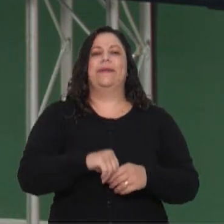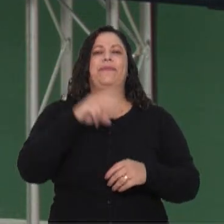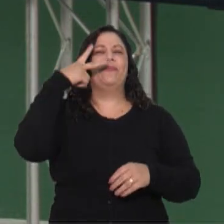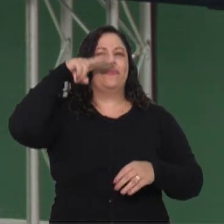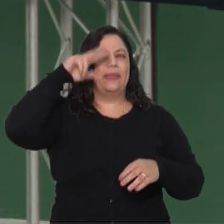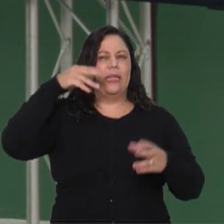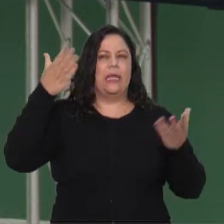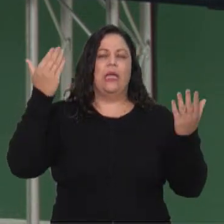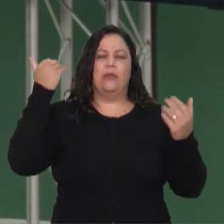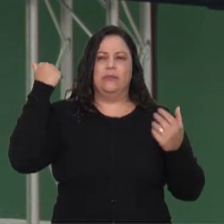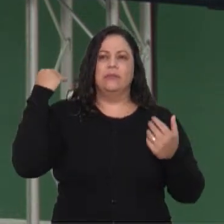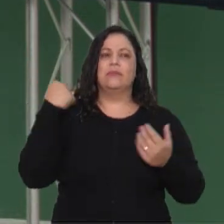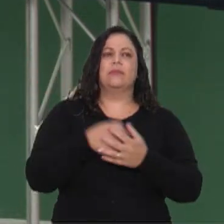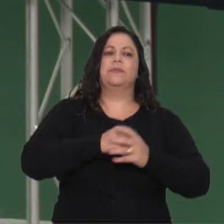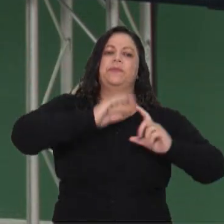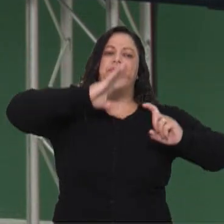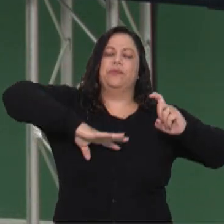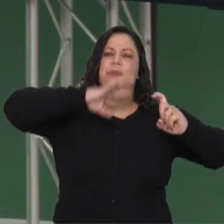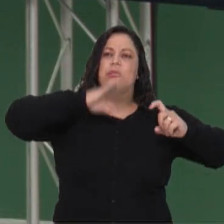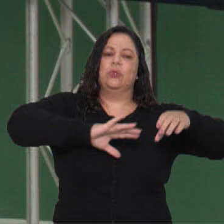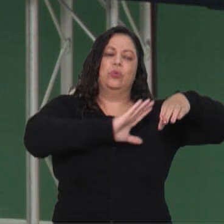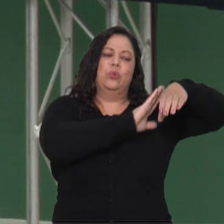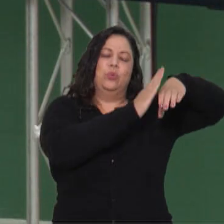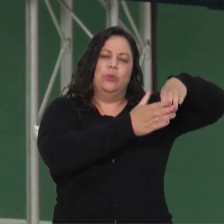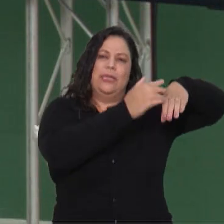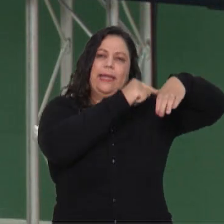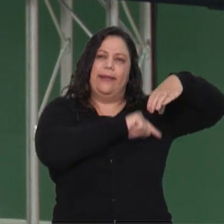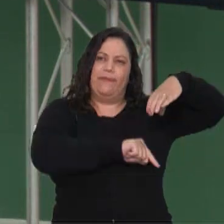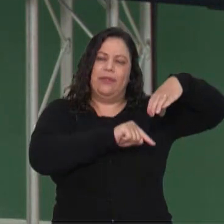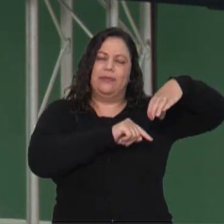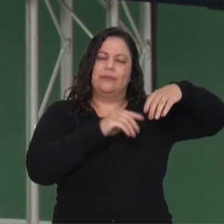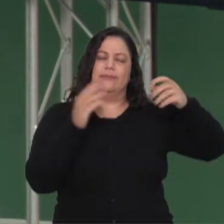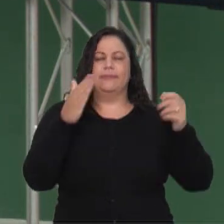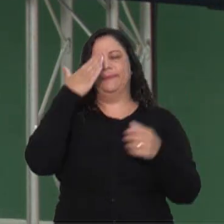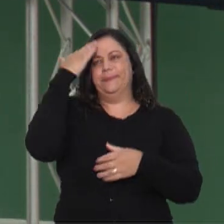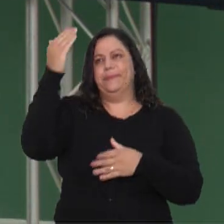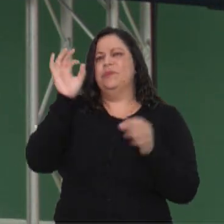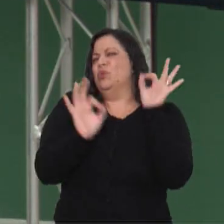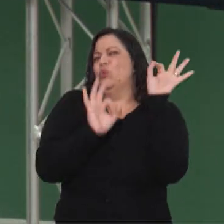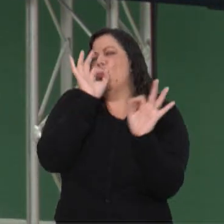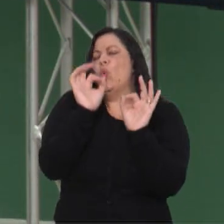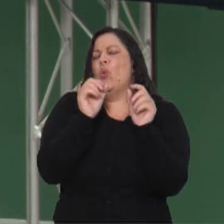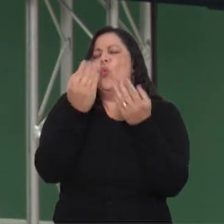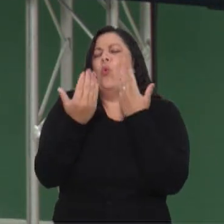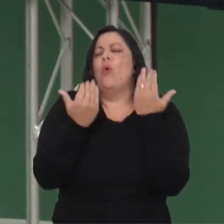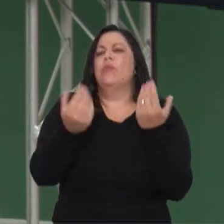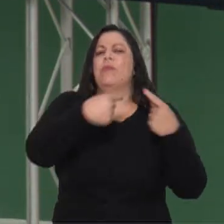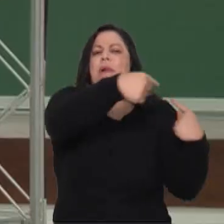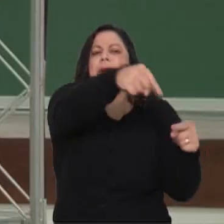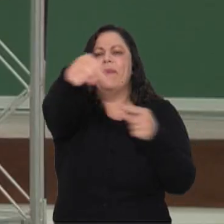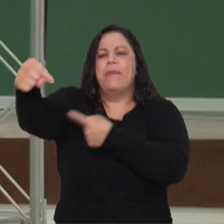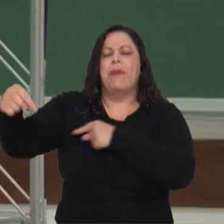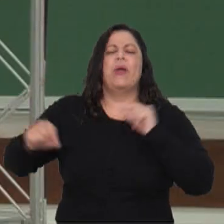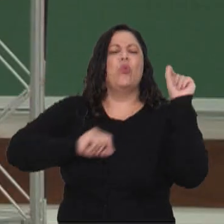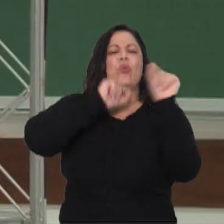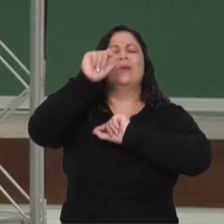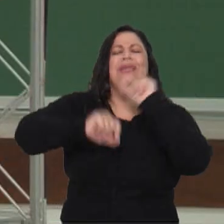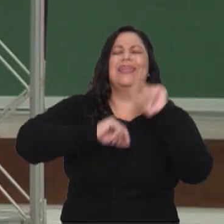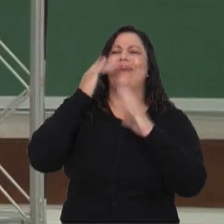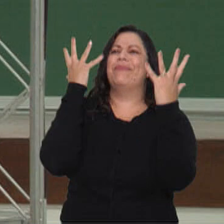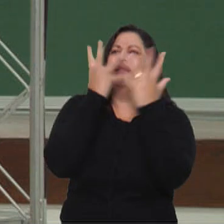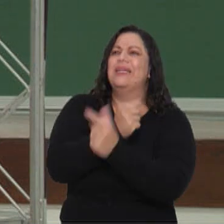Porque não adianta eu discutir o que é justiça, o que é beleza, como são as leis, como se fazem as